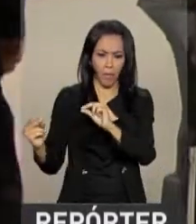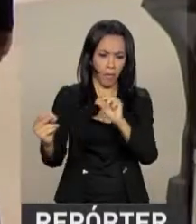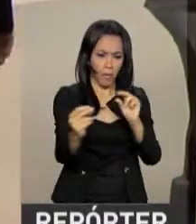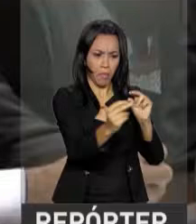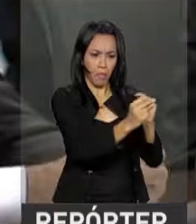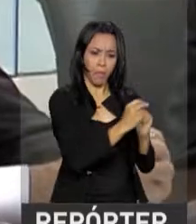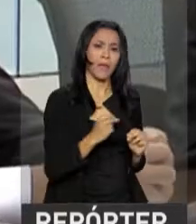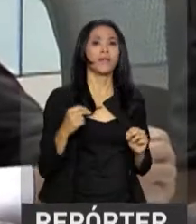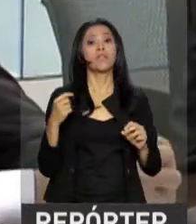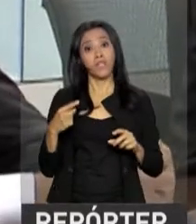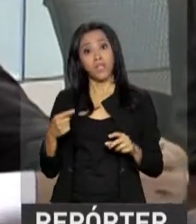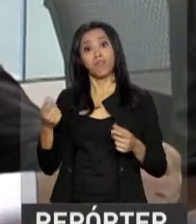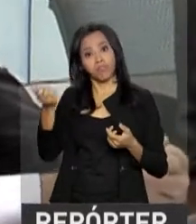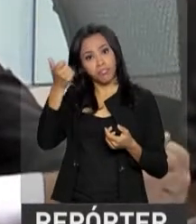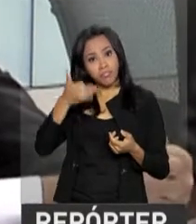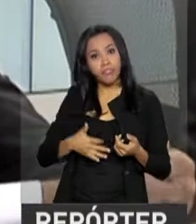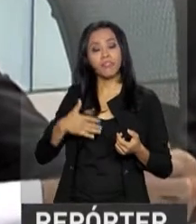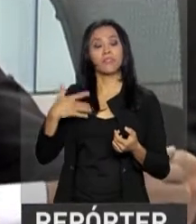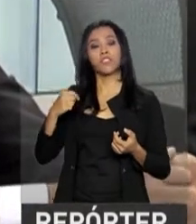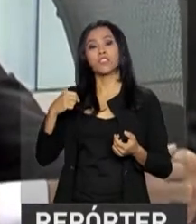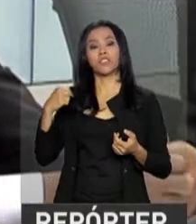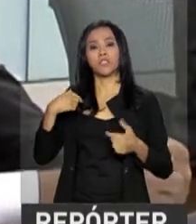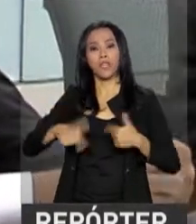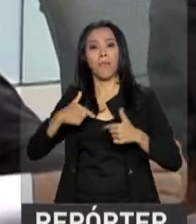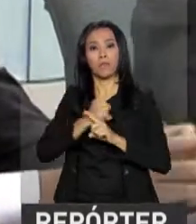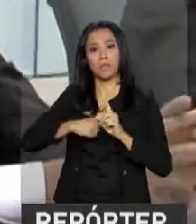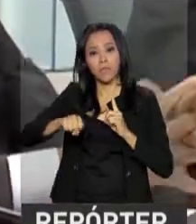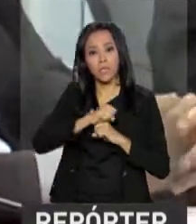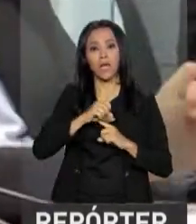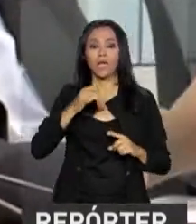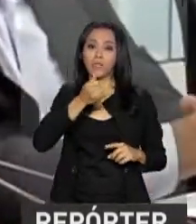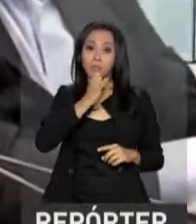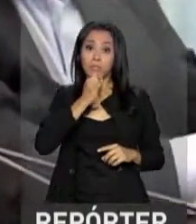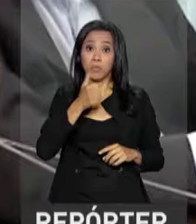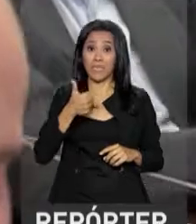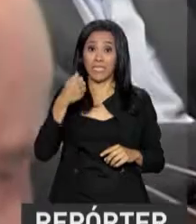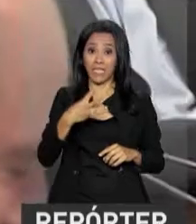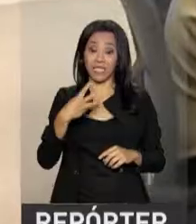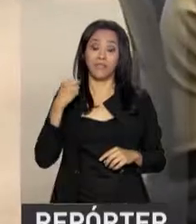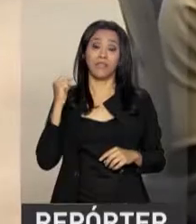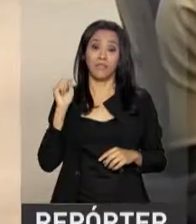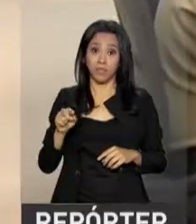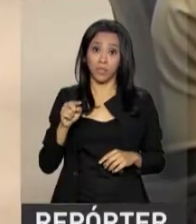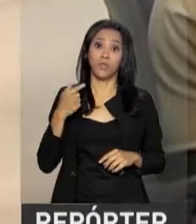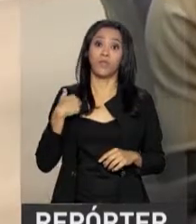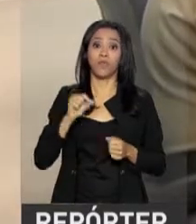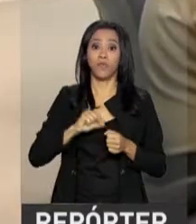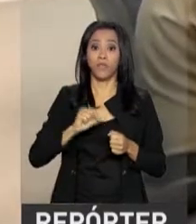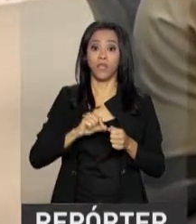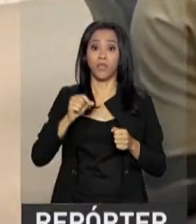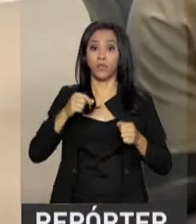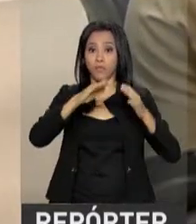atividades sociais em cursos como os cerca de 13 mil atendimentos sociais é que foram feitos na vila kennedy